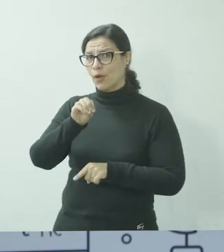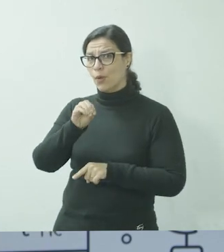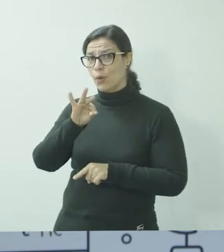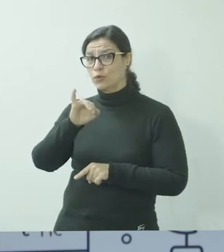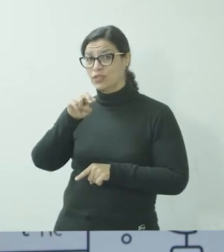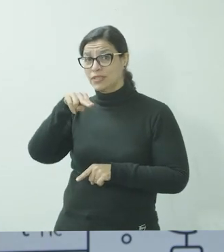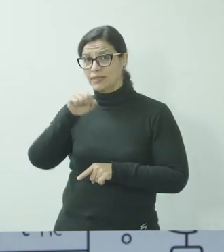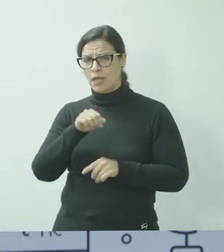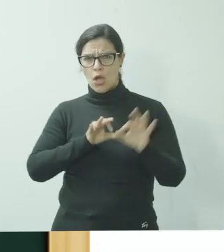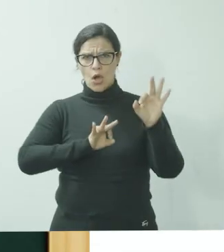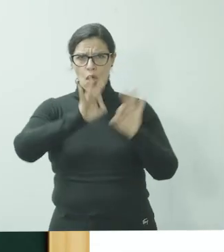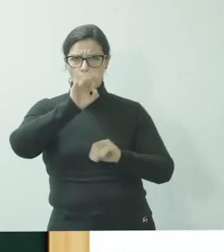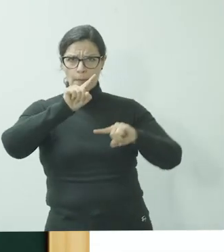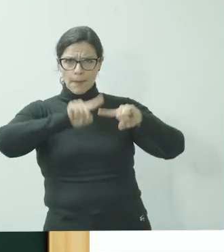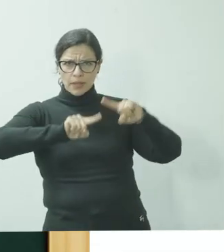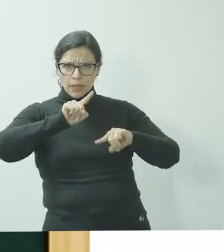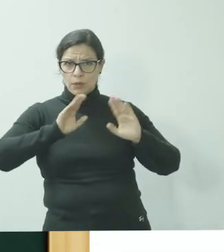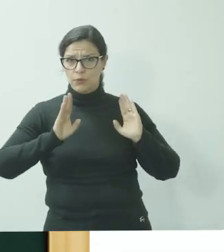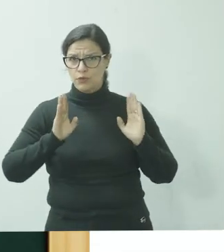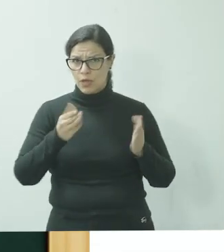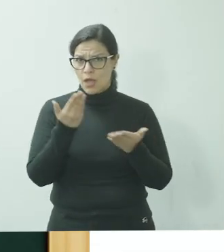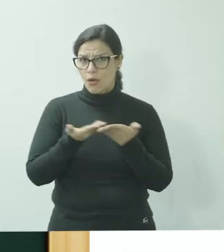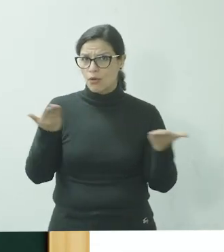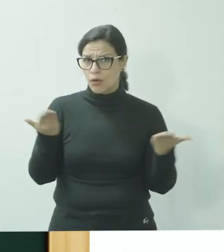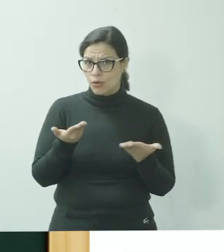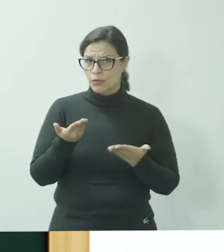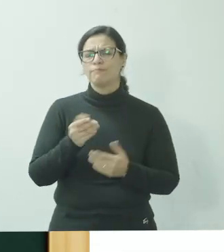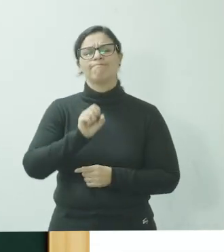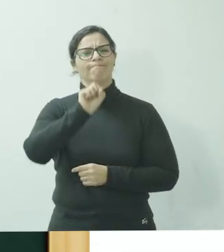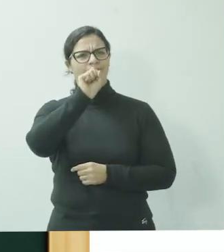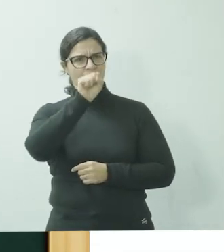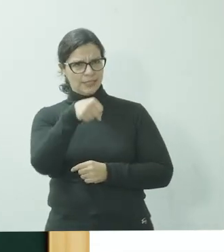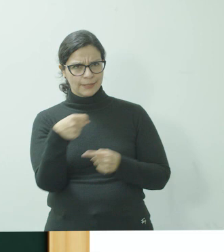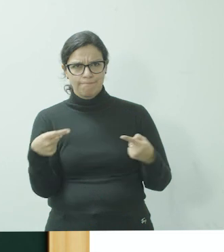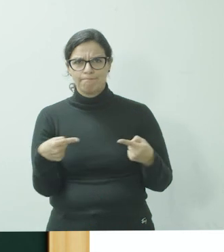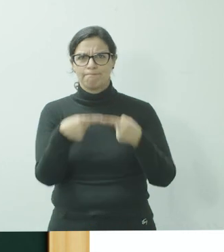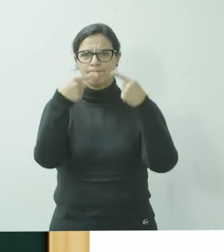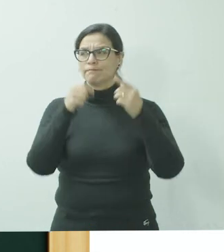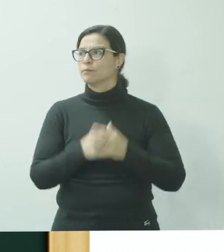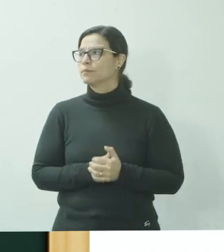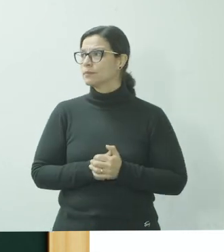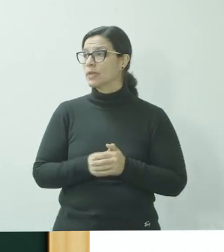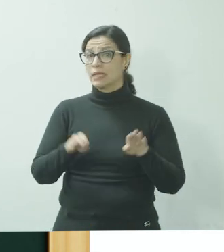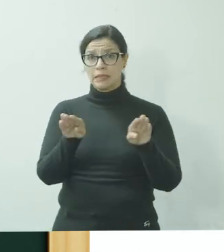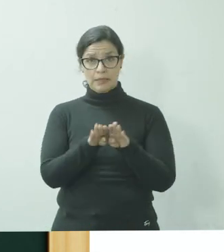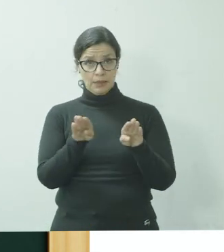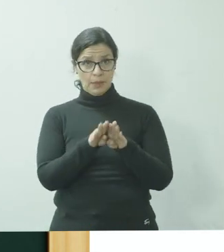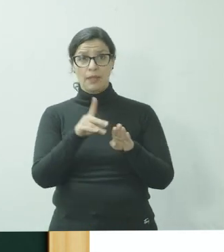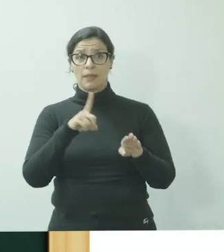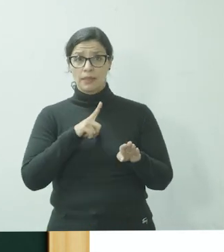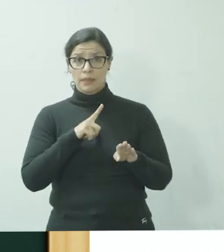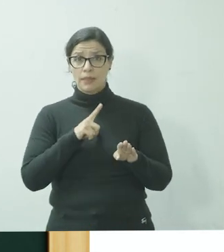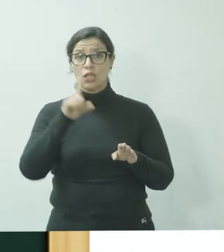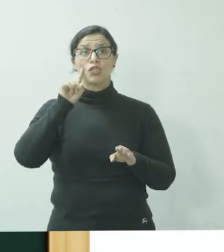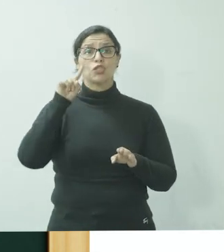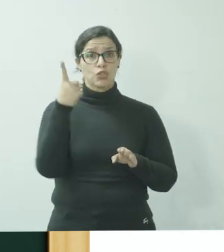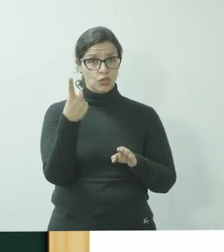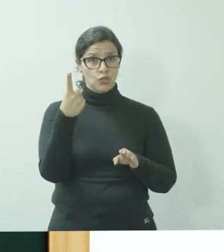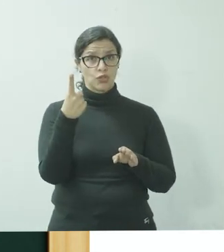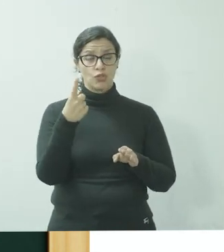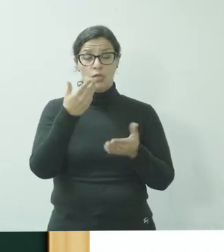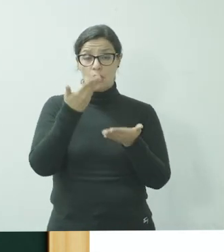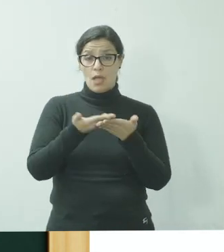rotina organizamos os materiais da aula de hoje sim registramos a